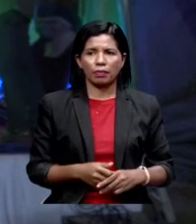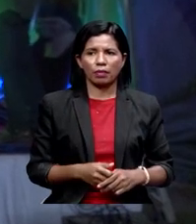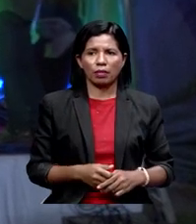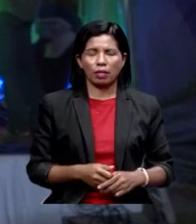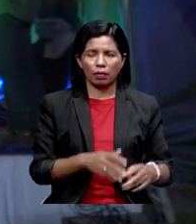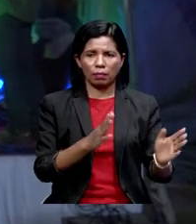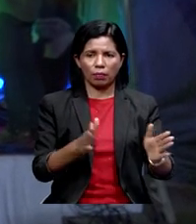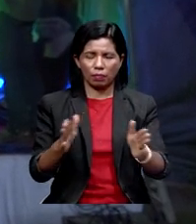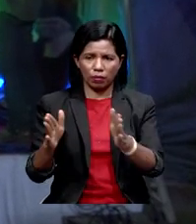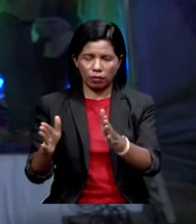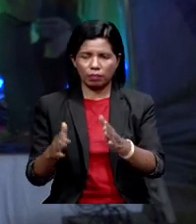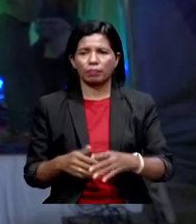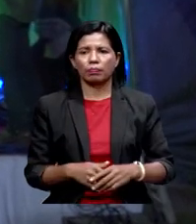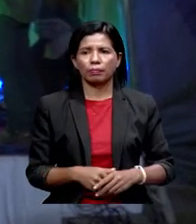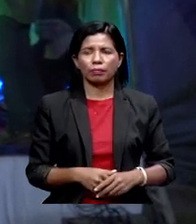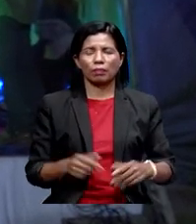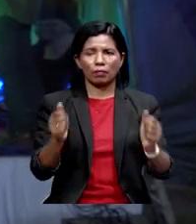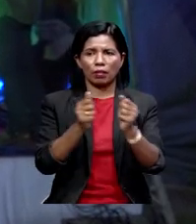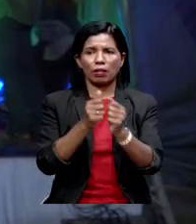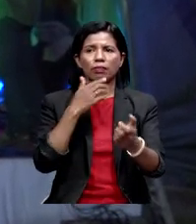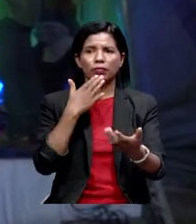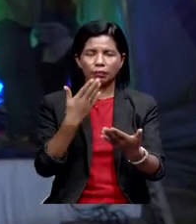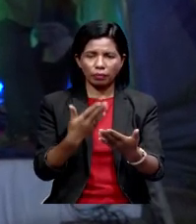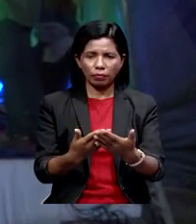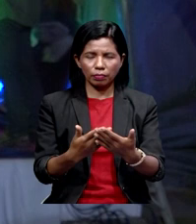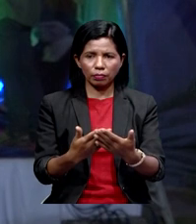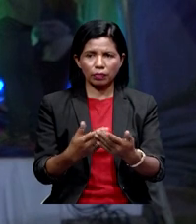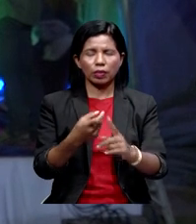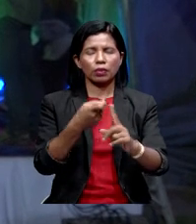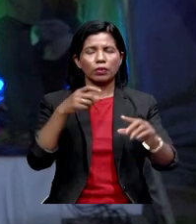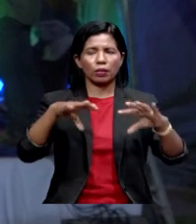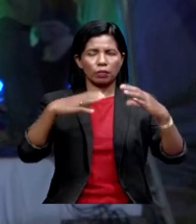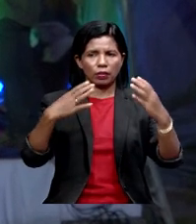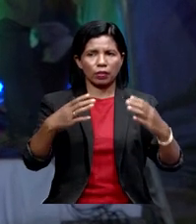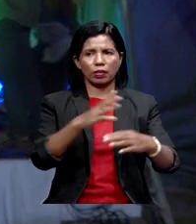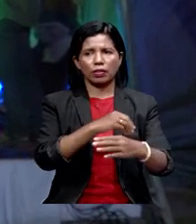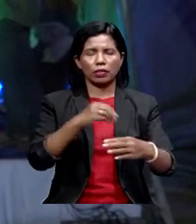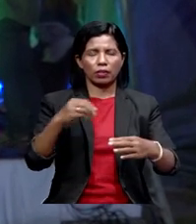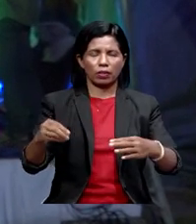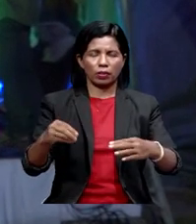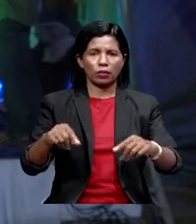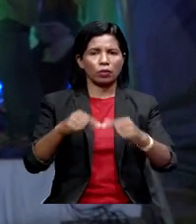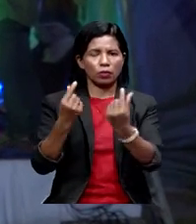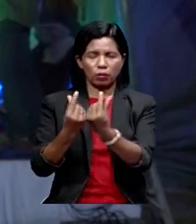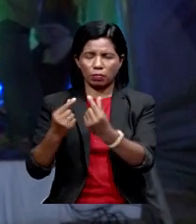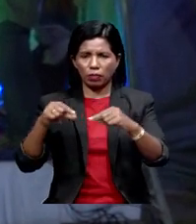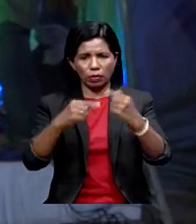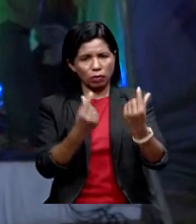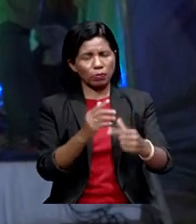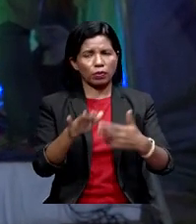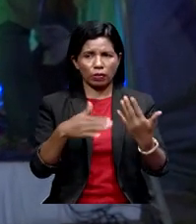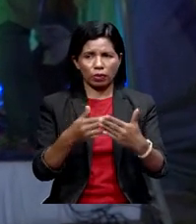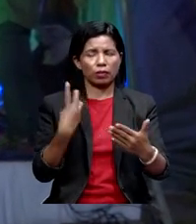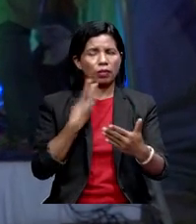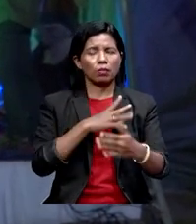preparação ho diak, liuho si comissão, liuho si sexo em sira, no amiho tu